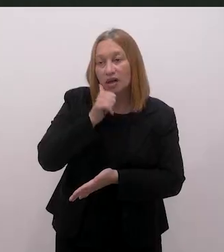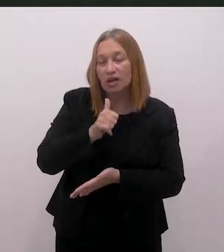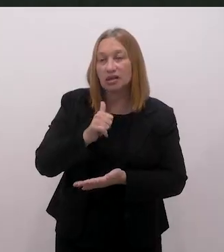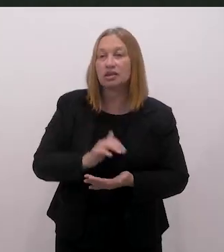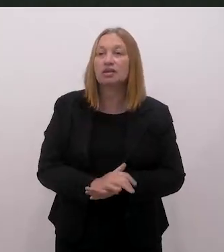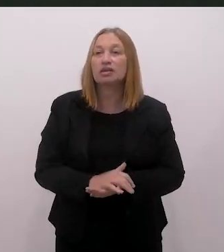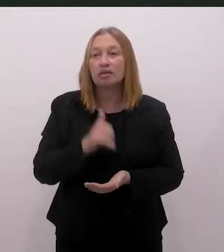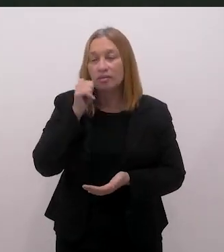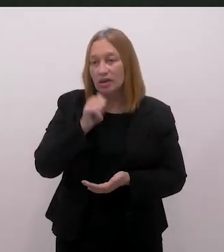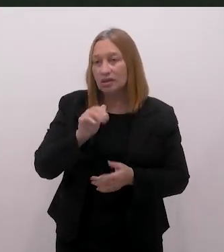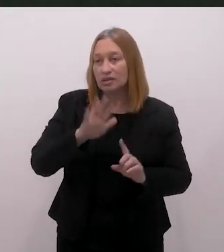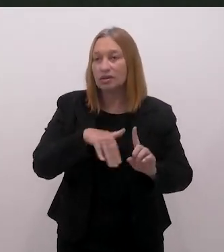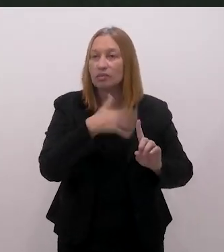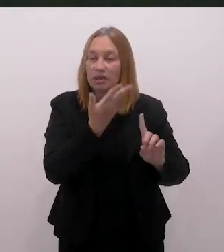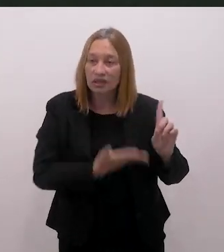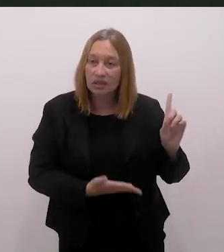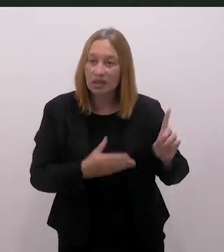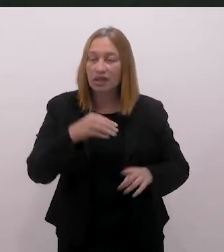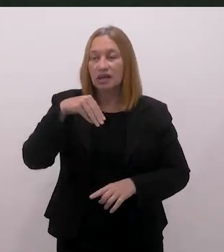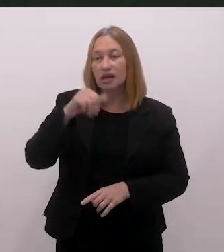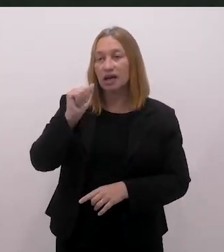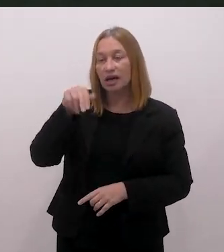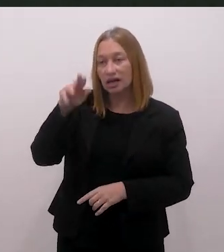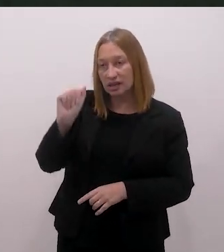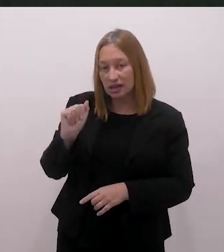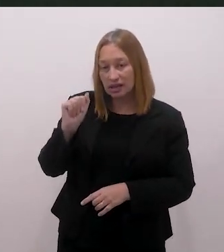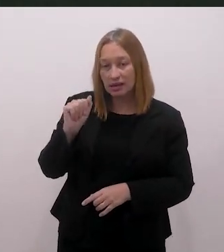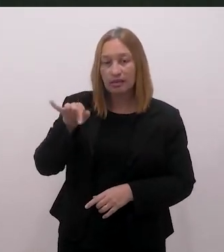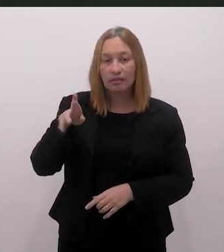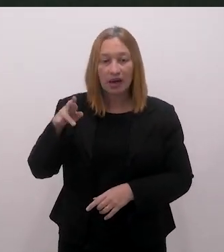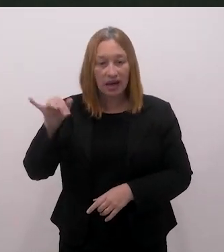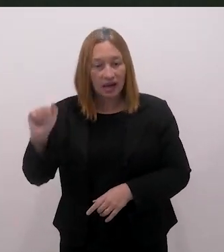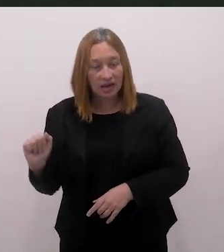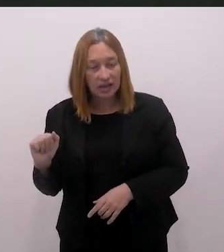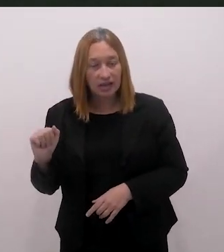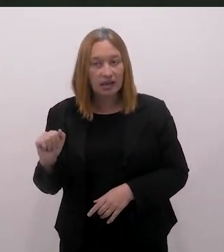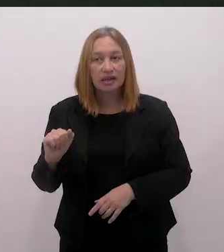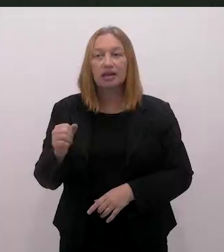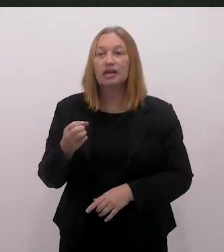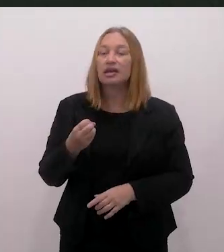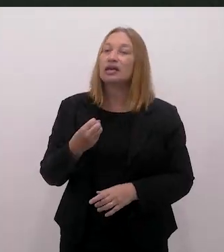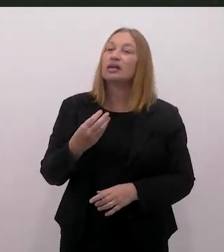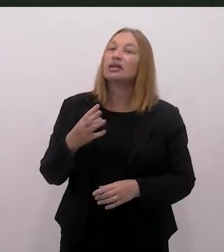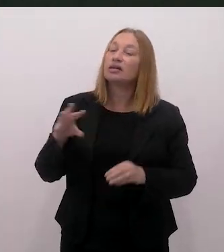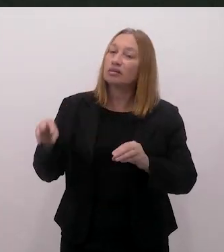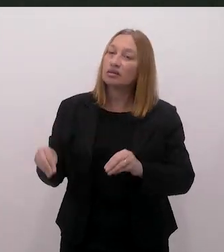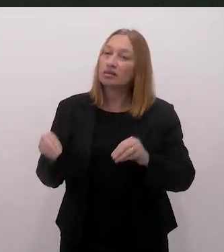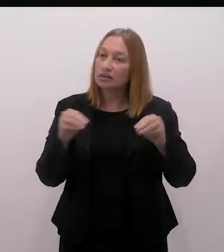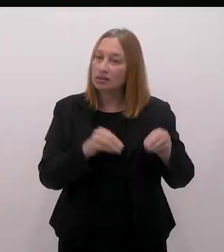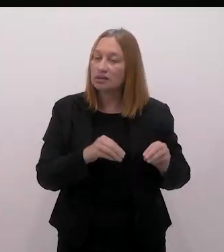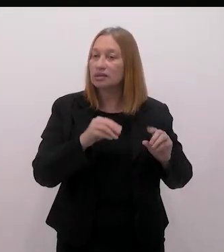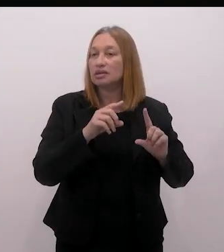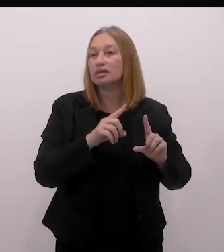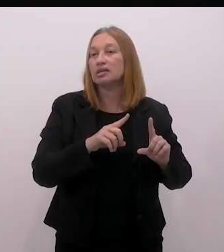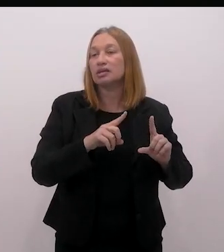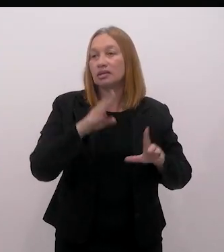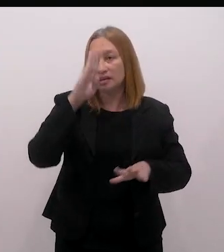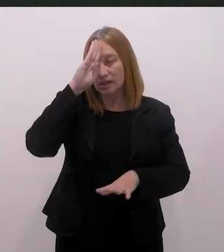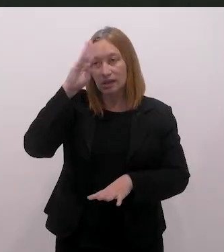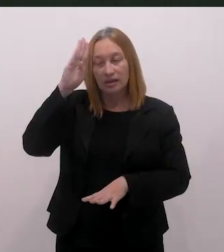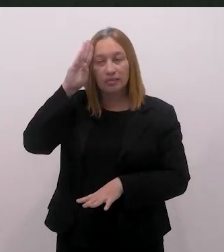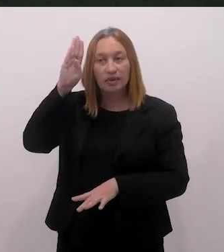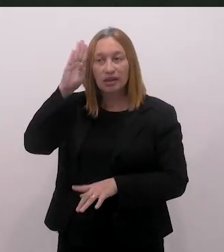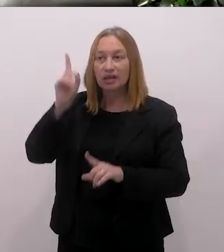algumas mulheres. E uma dessas mulheres que vai ser homenageada vai ser a Ana Maria Gonçalves. Que acabou de entrar para a